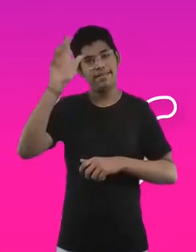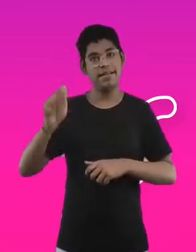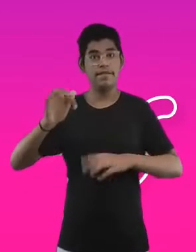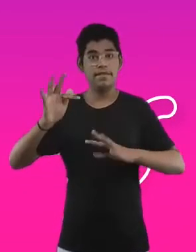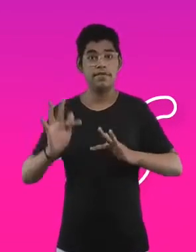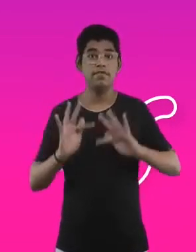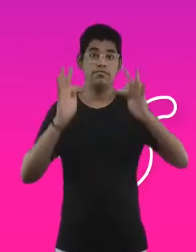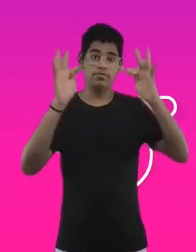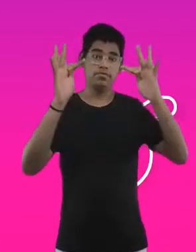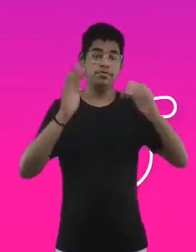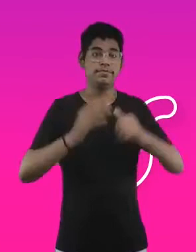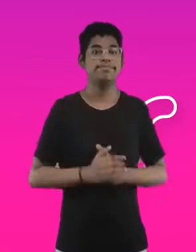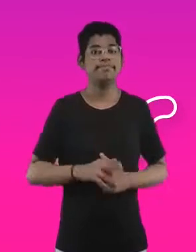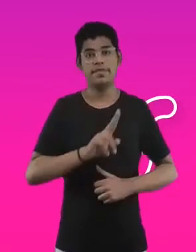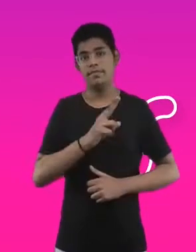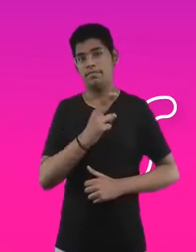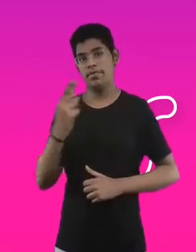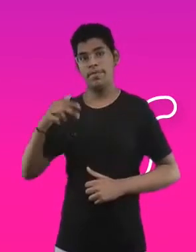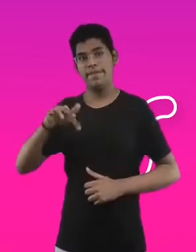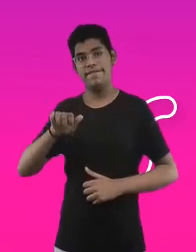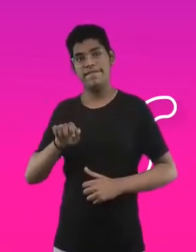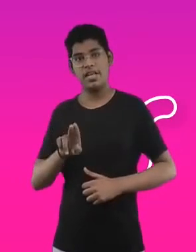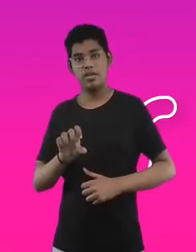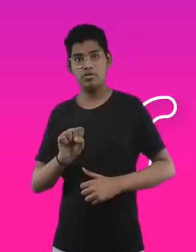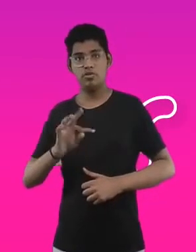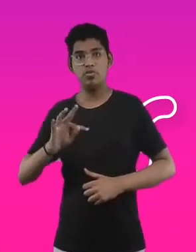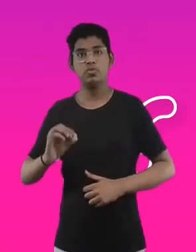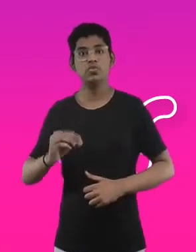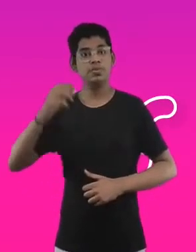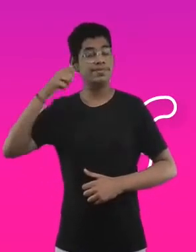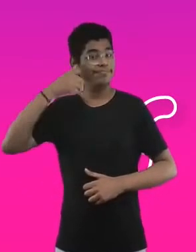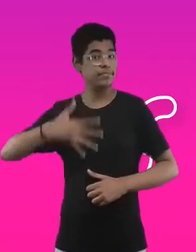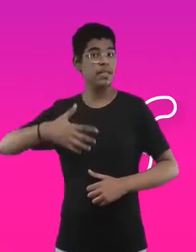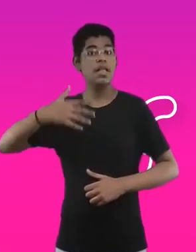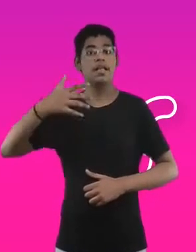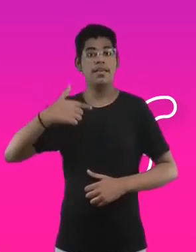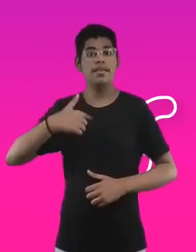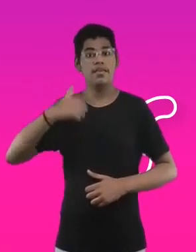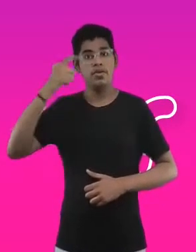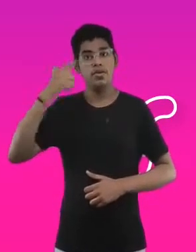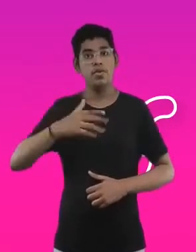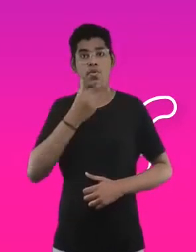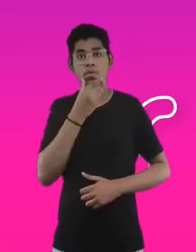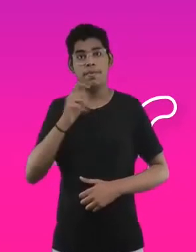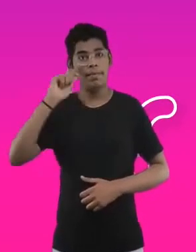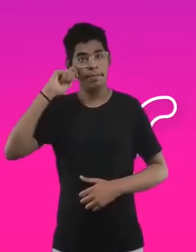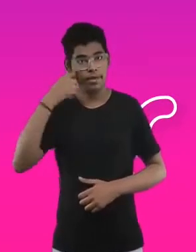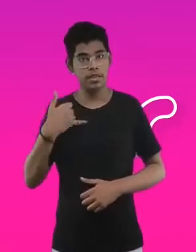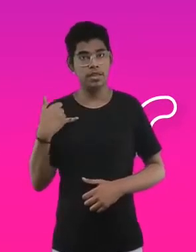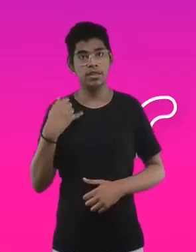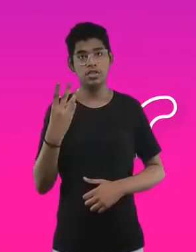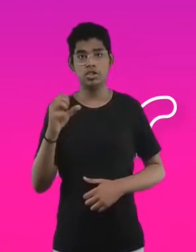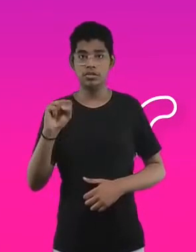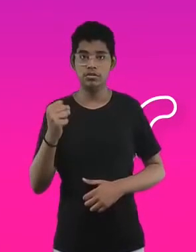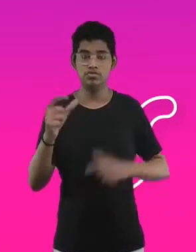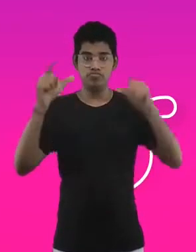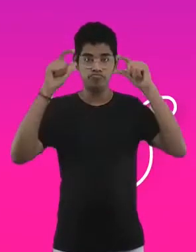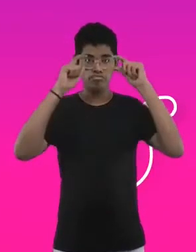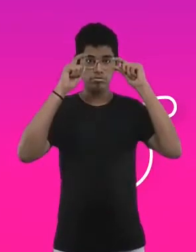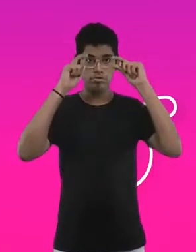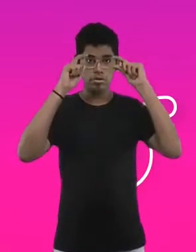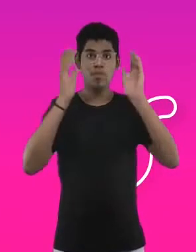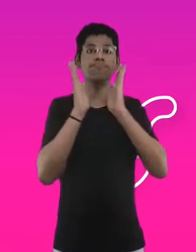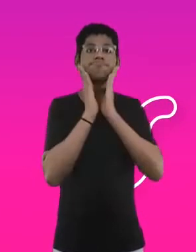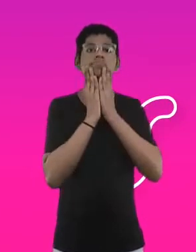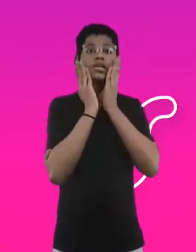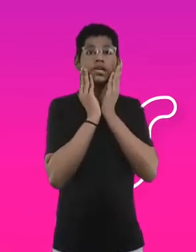nome é Fausto Vanin, eu sou um homem negro de 38 anos, de óculos, de barba.